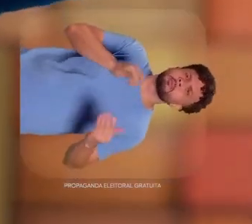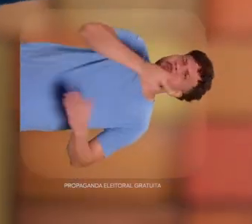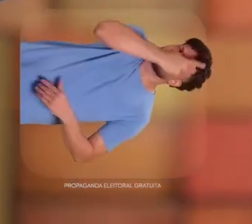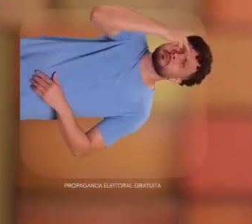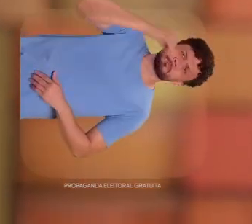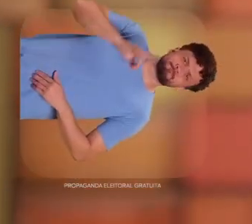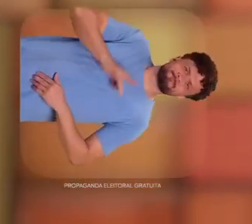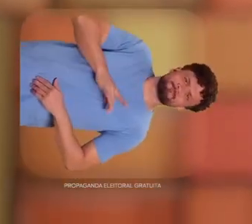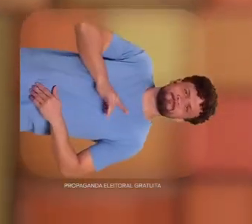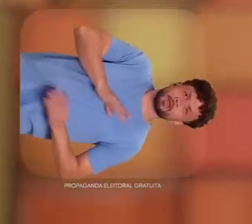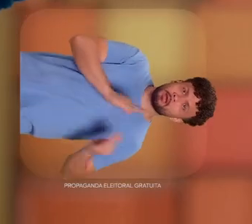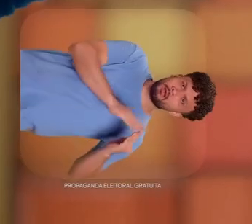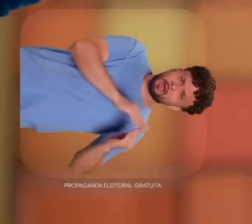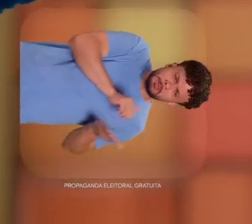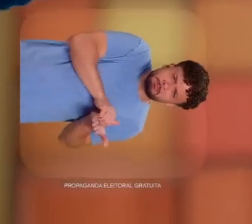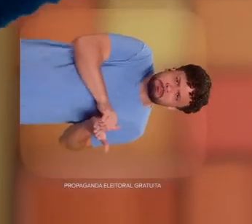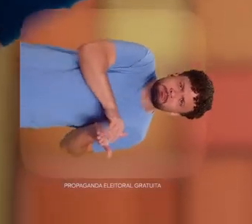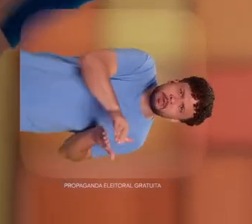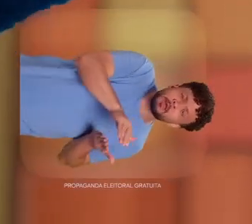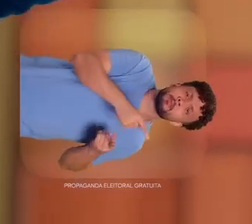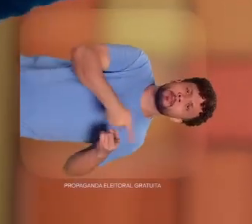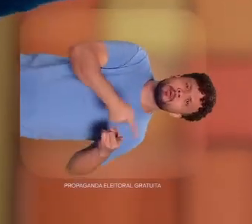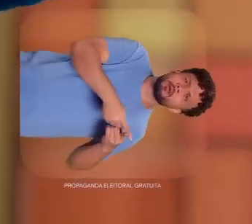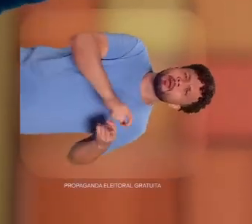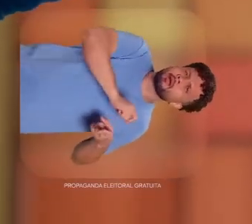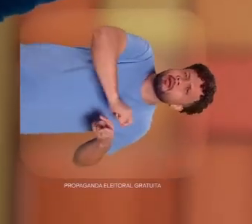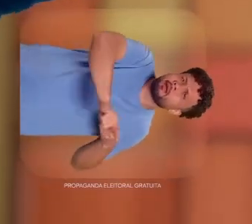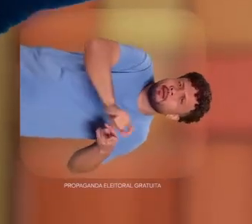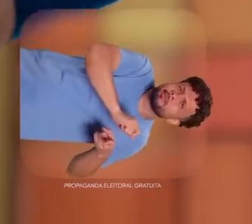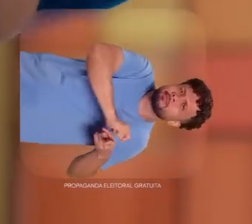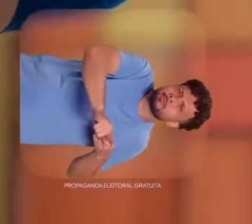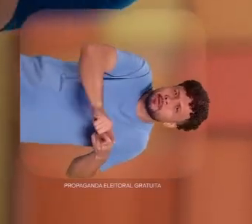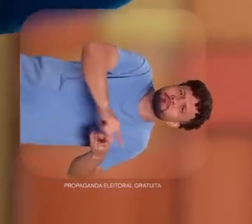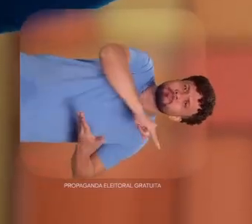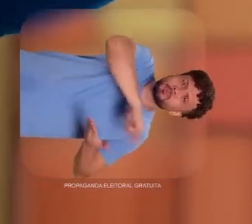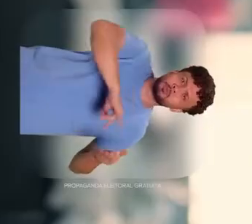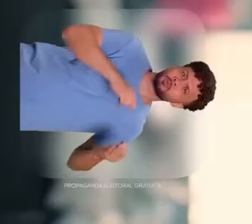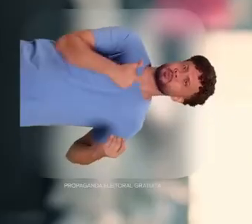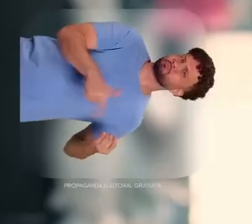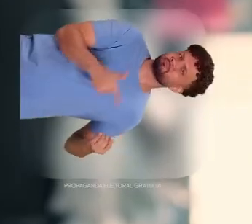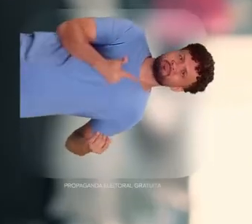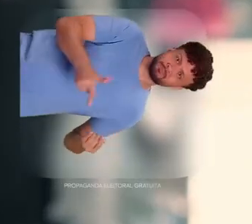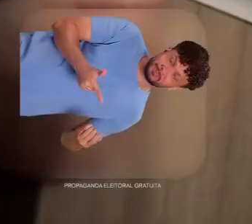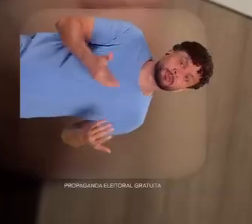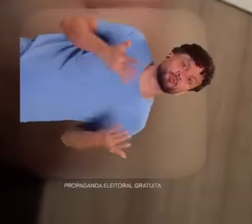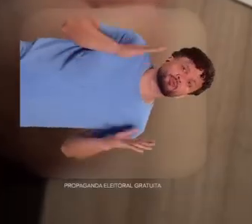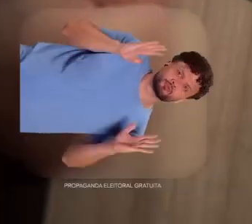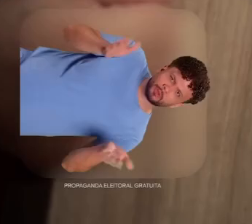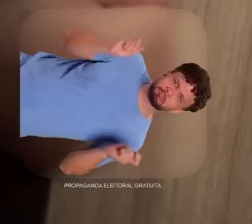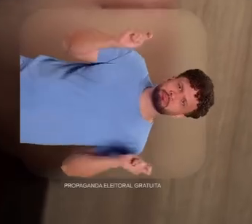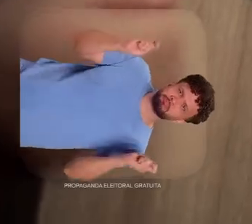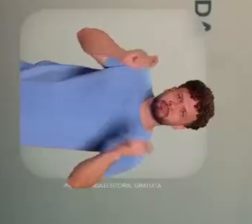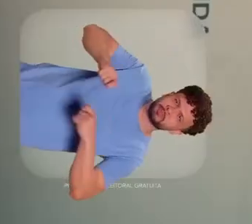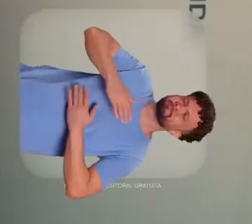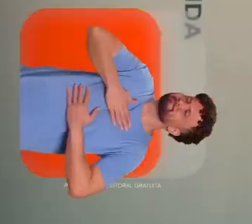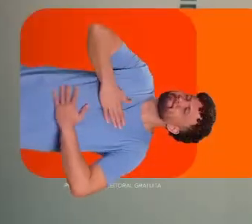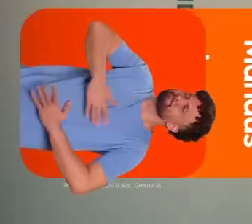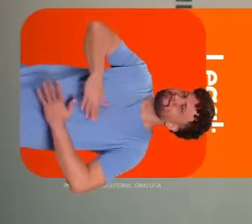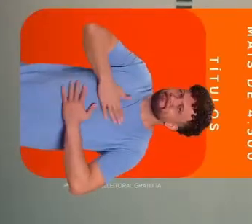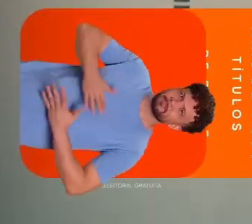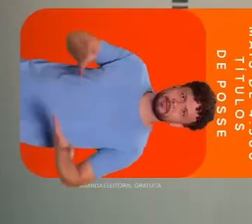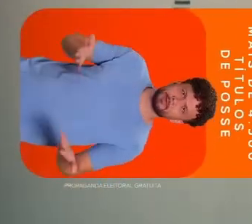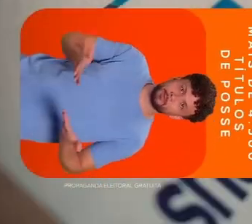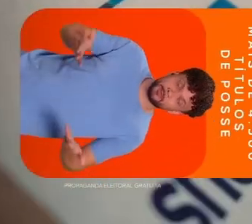tinha medo de ser despejada da casa que ocupa há anos porque não tinha posse do terreno, já pode dormir mais